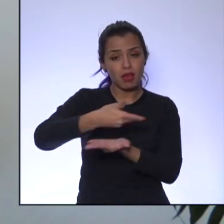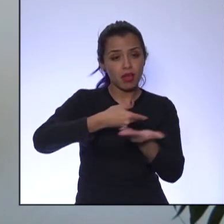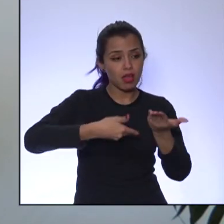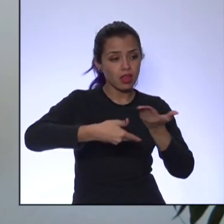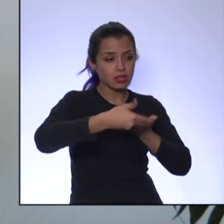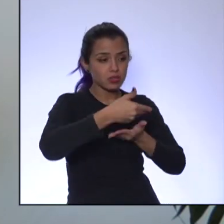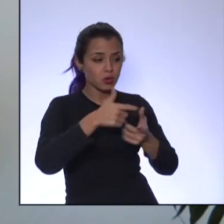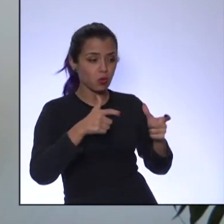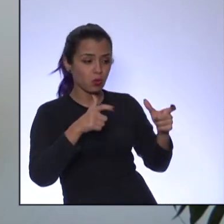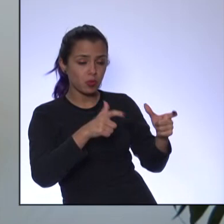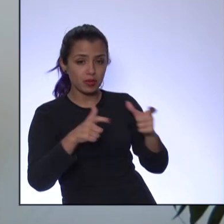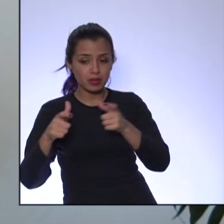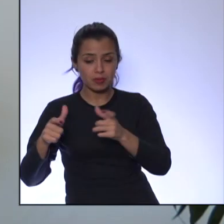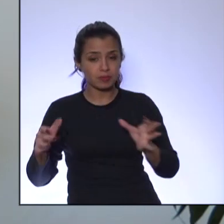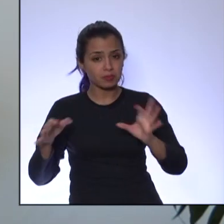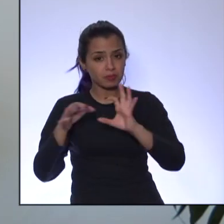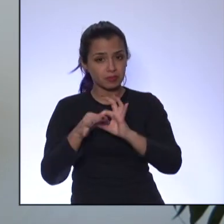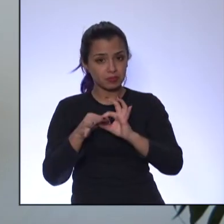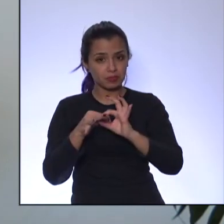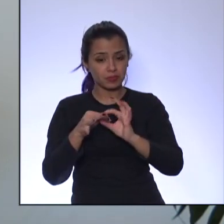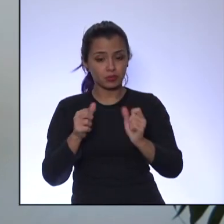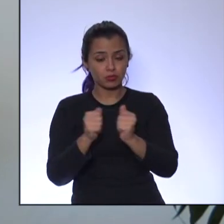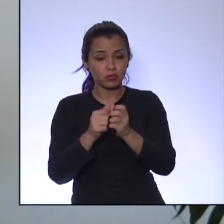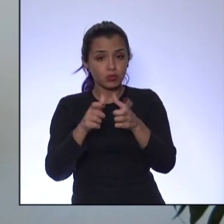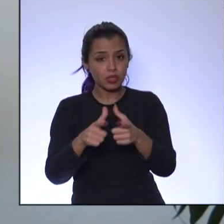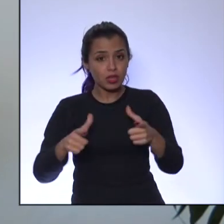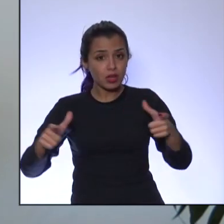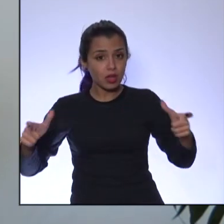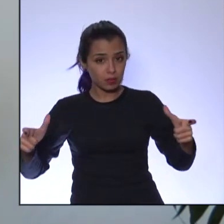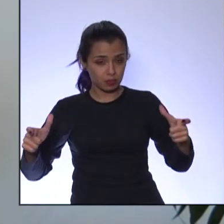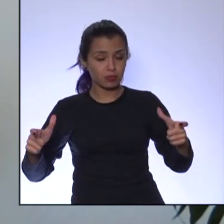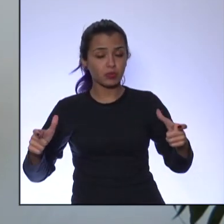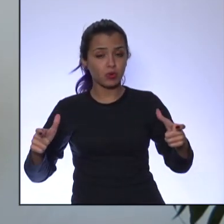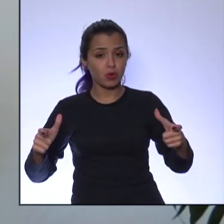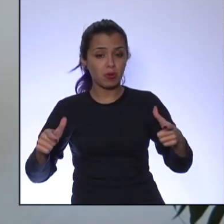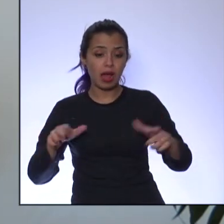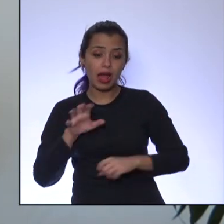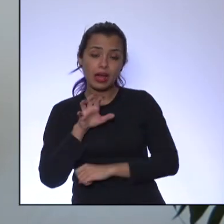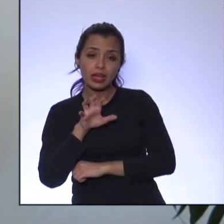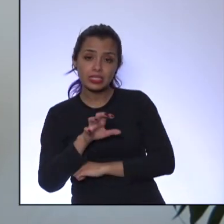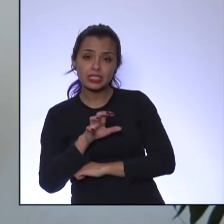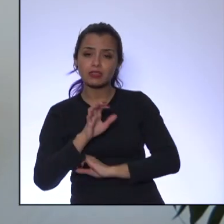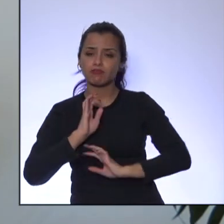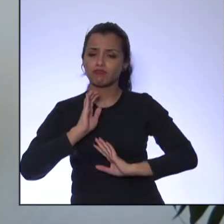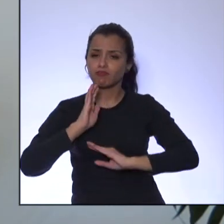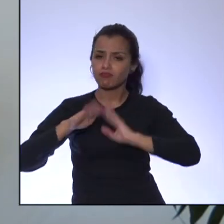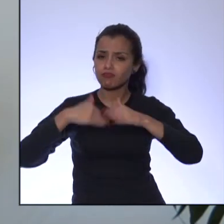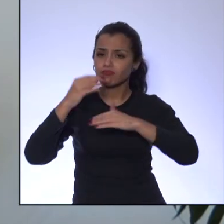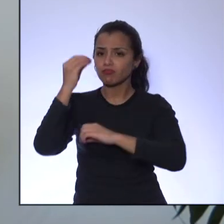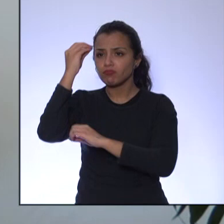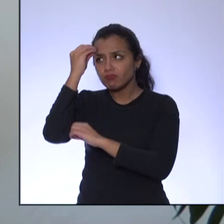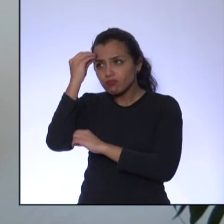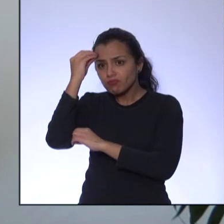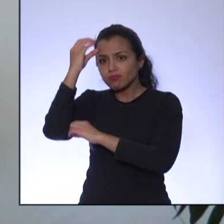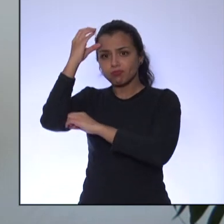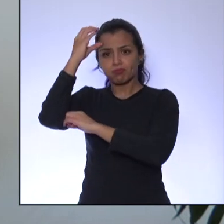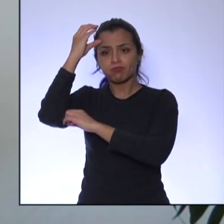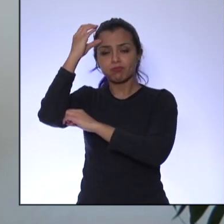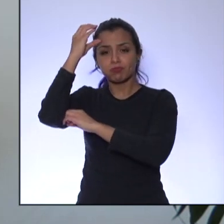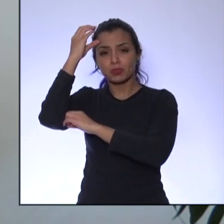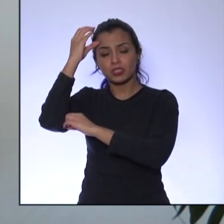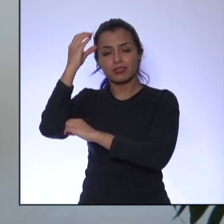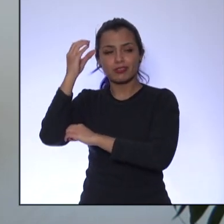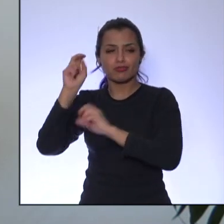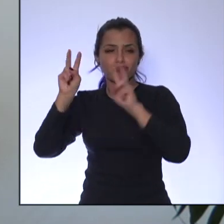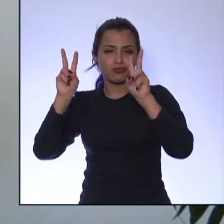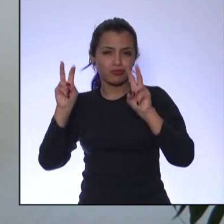outros espaços ampliou o seu repertório, construindo assim os conhecimentos geográficos e